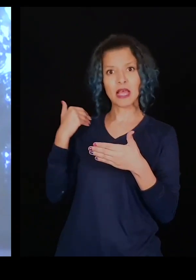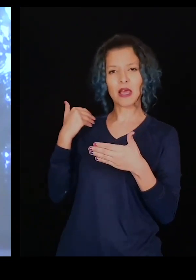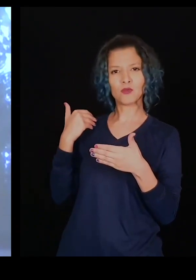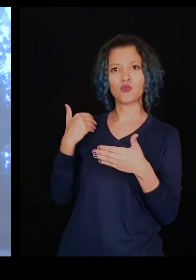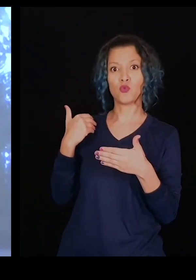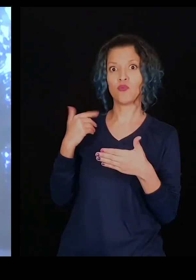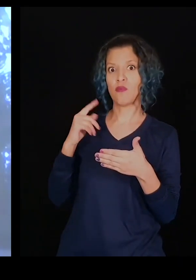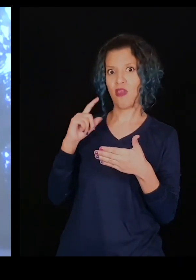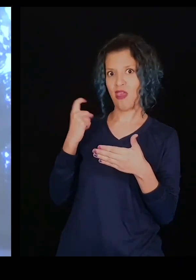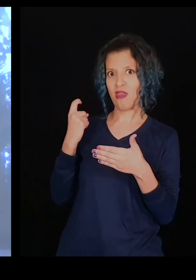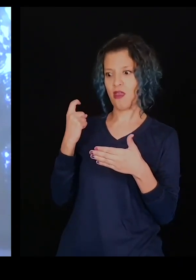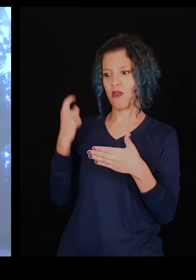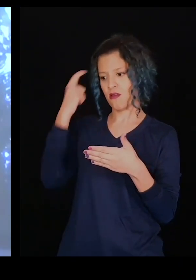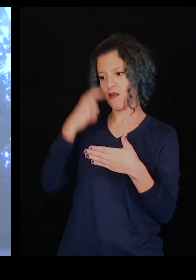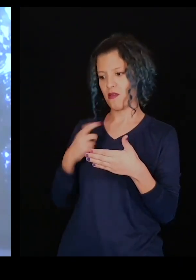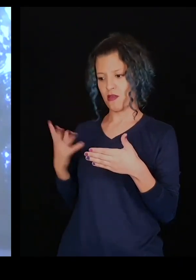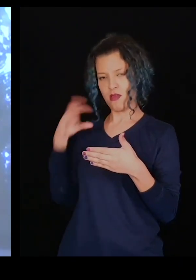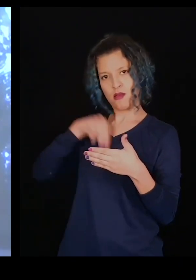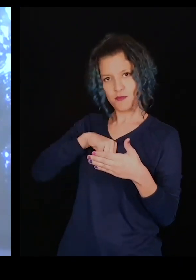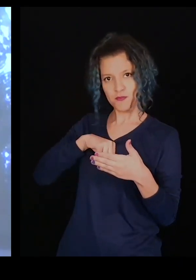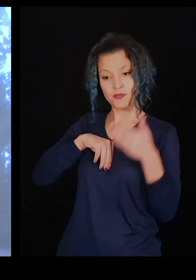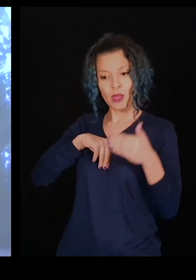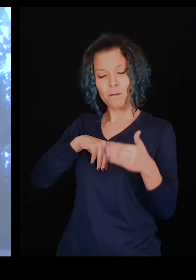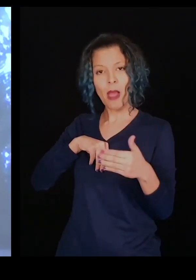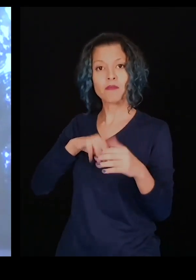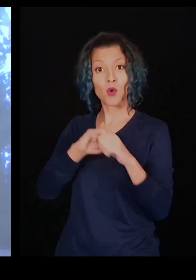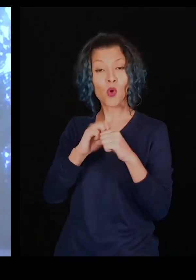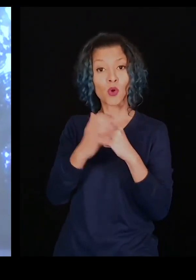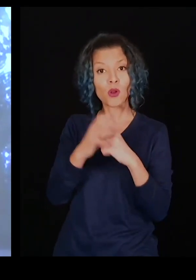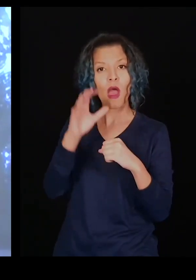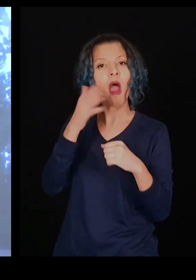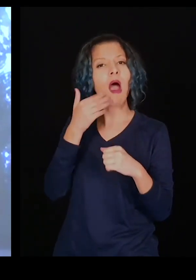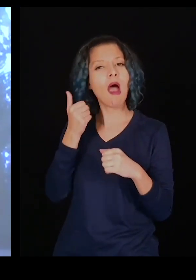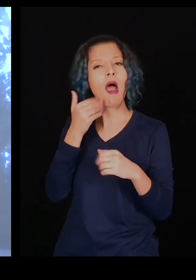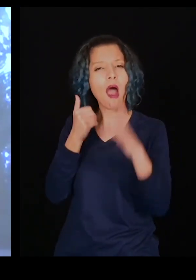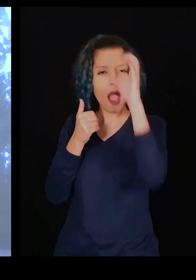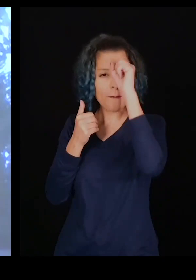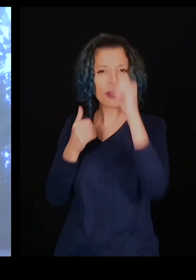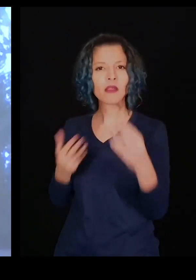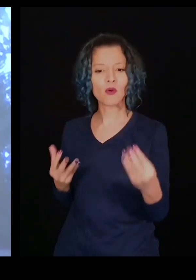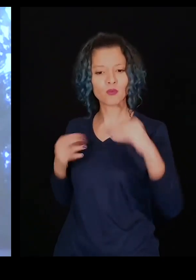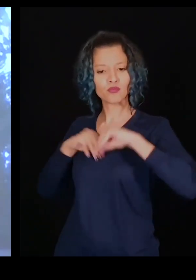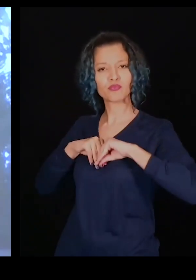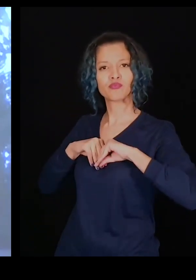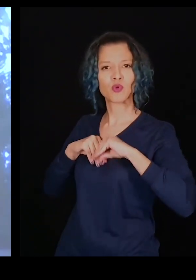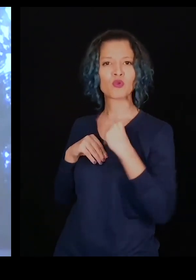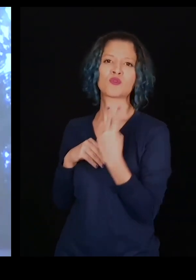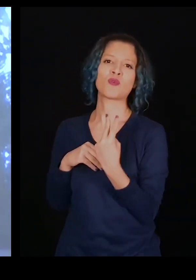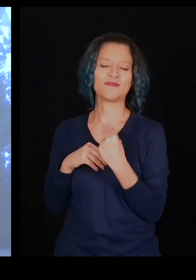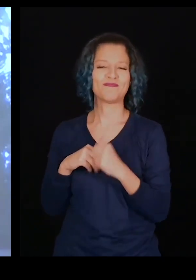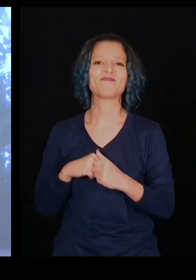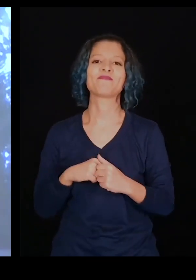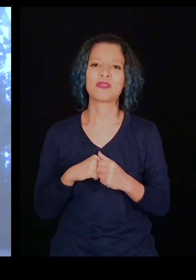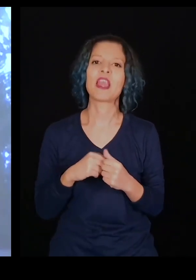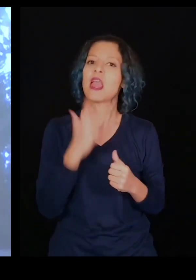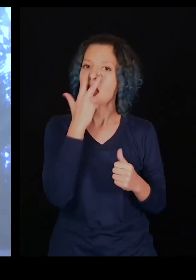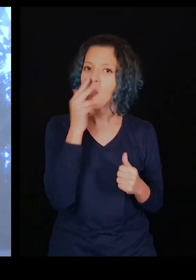os aprendizados da pandemia. Eu acho que isso é absolutamente novo,